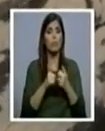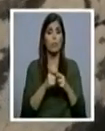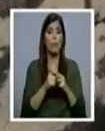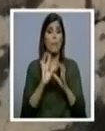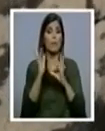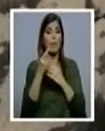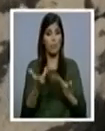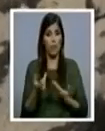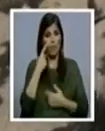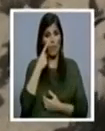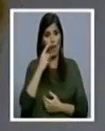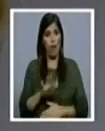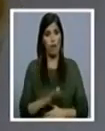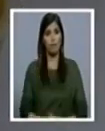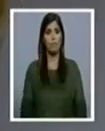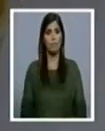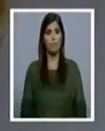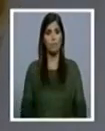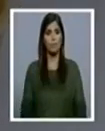ambientais da atualidade.